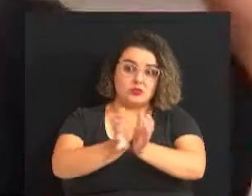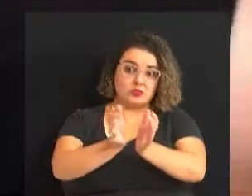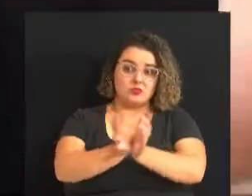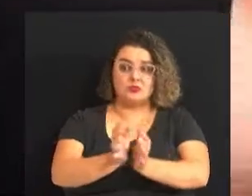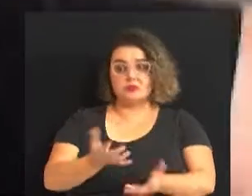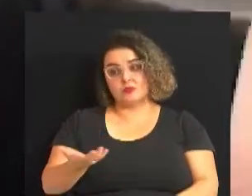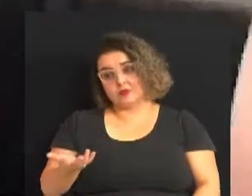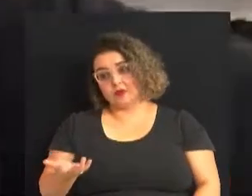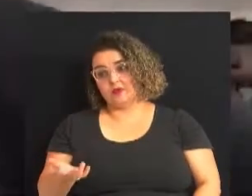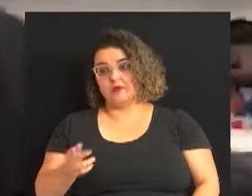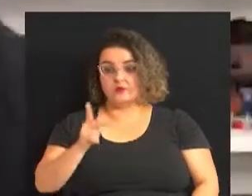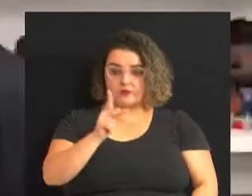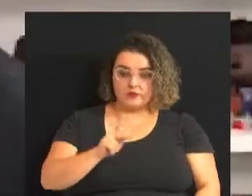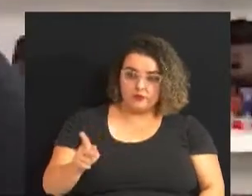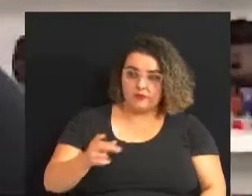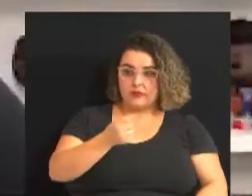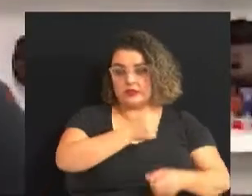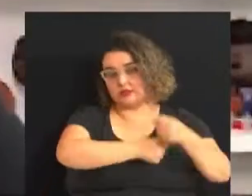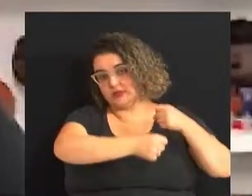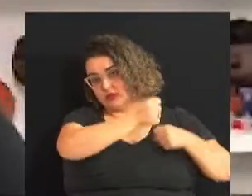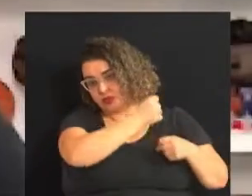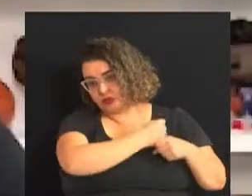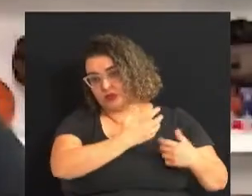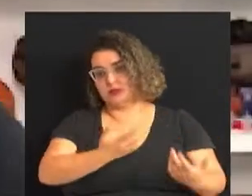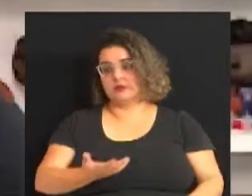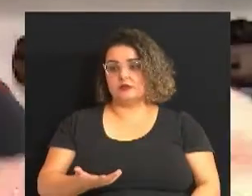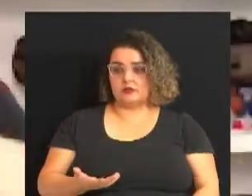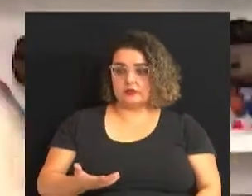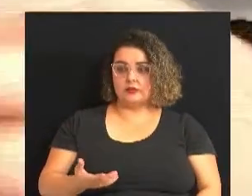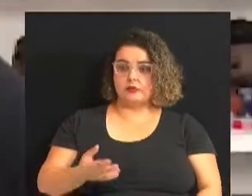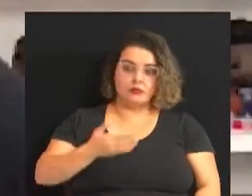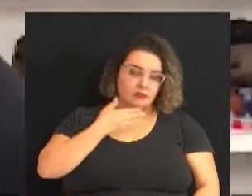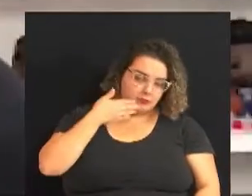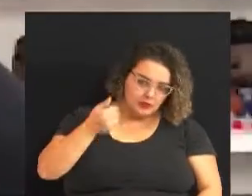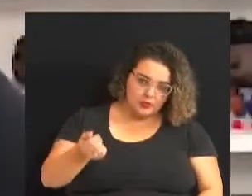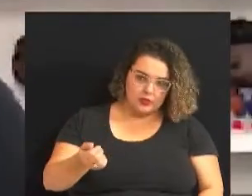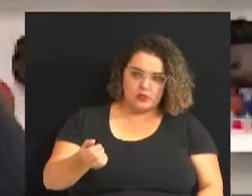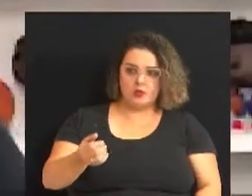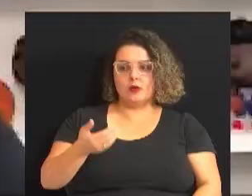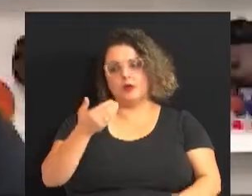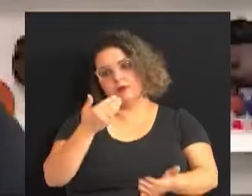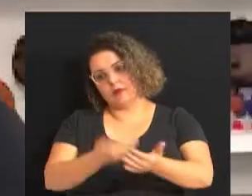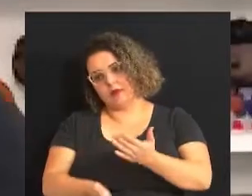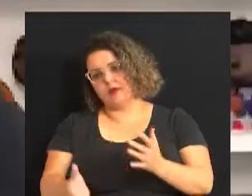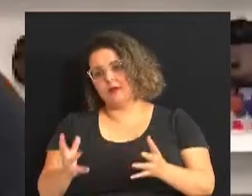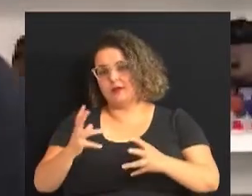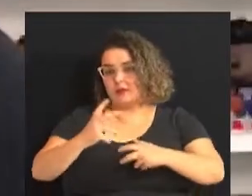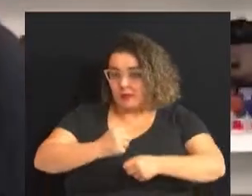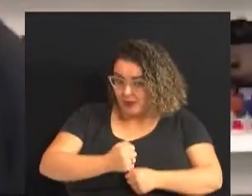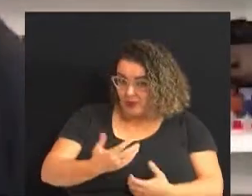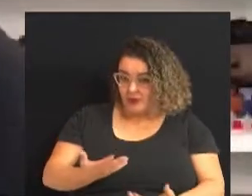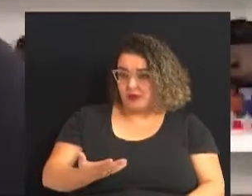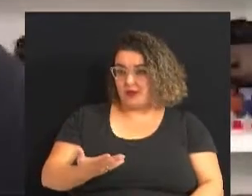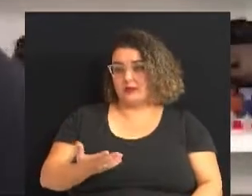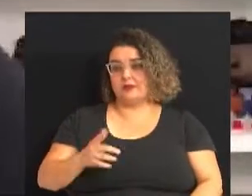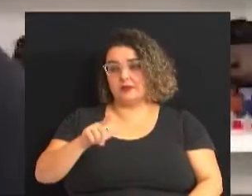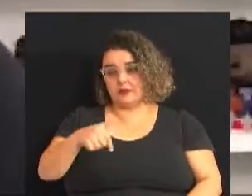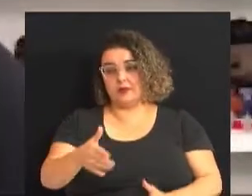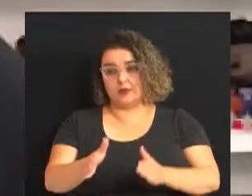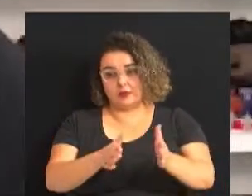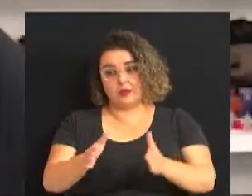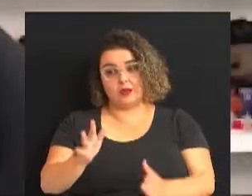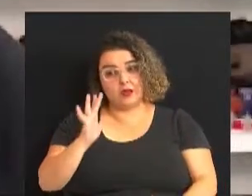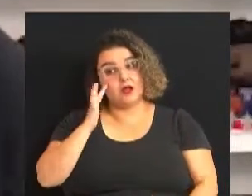foi vice-campeão no retrasado, foi a melhor campanha na temporada passada, acabou perdendo um pouco de força na pós-temporada, acho